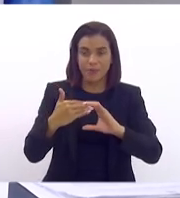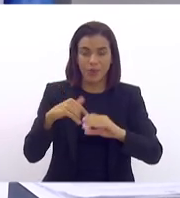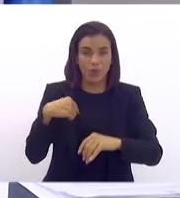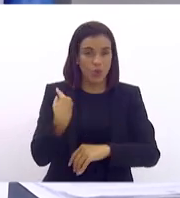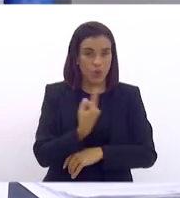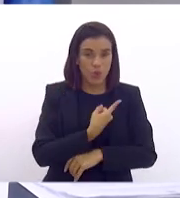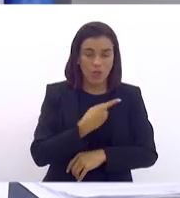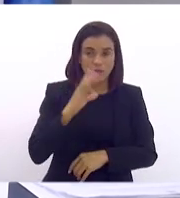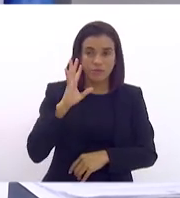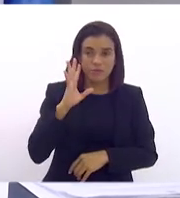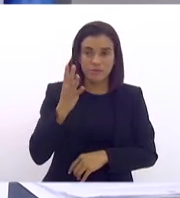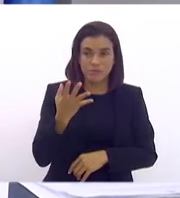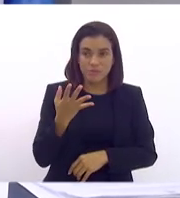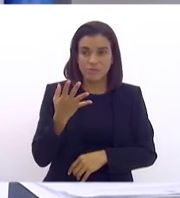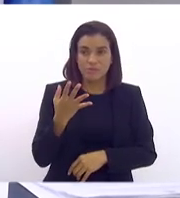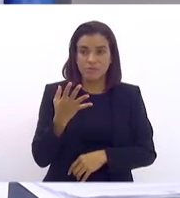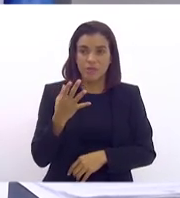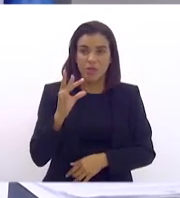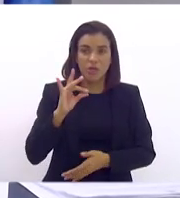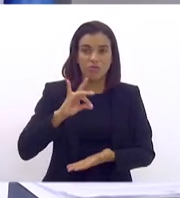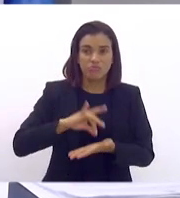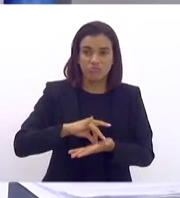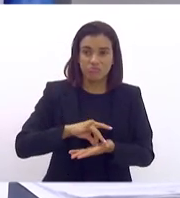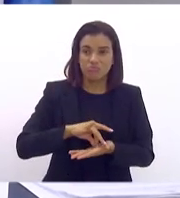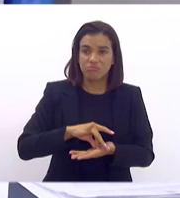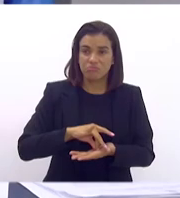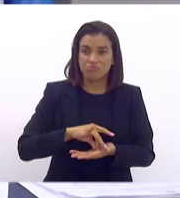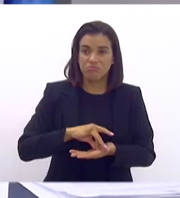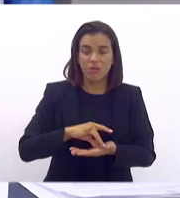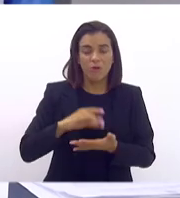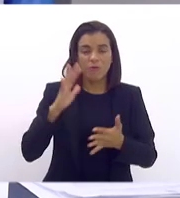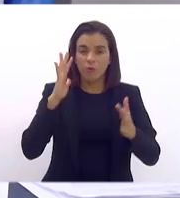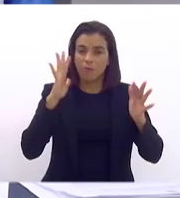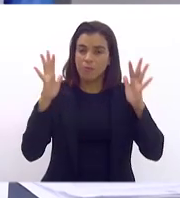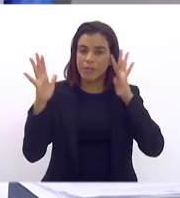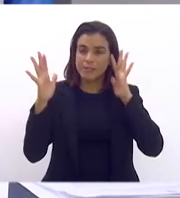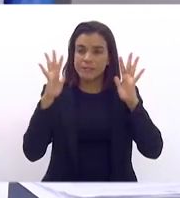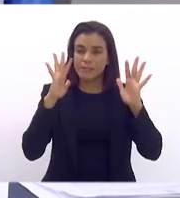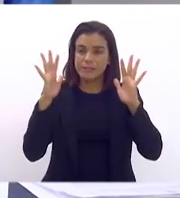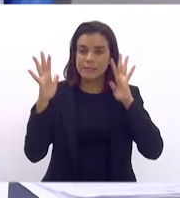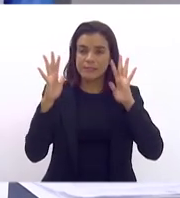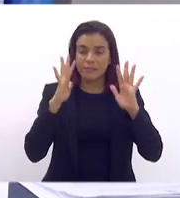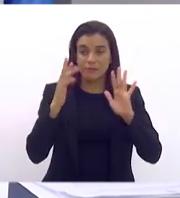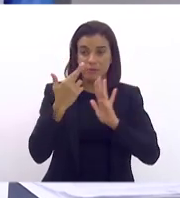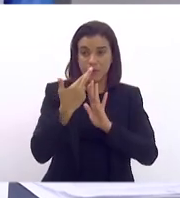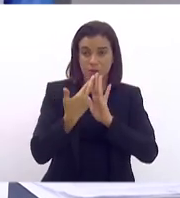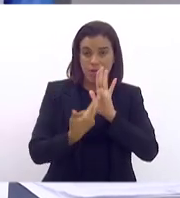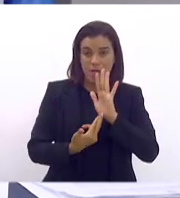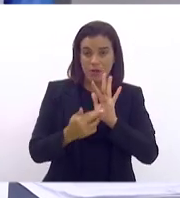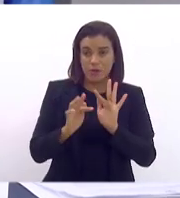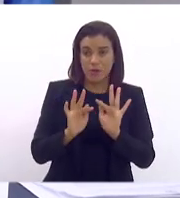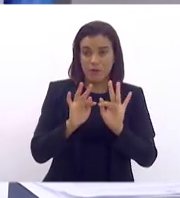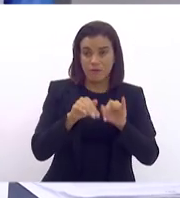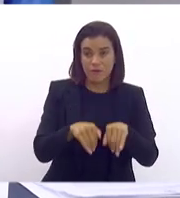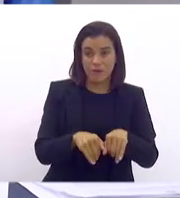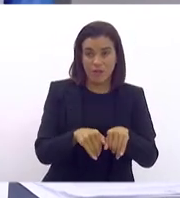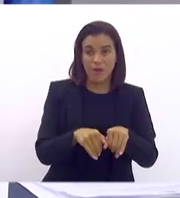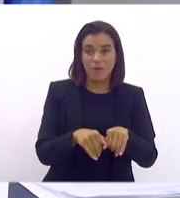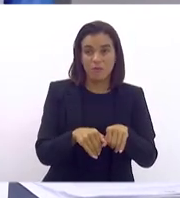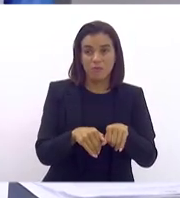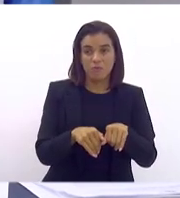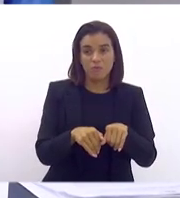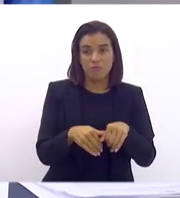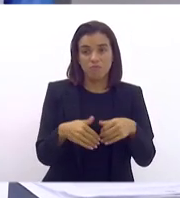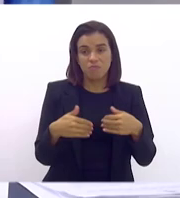todos juntos, eu realmente fico pensando se o relatório final não teria aí